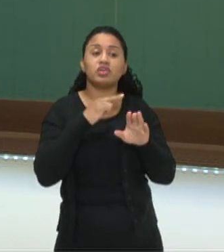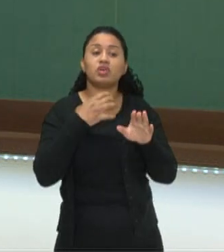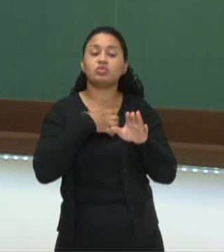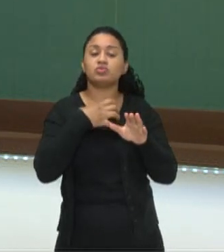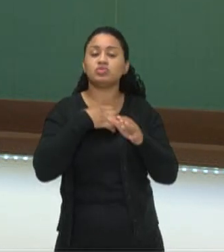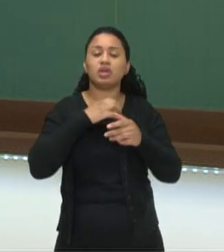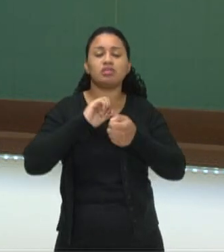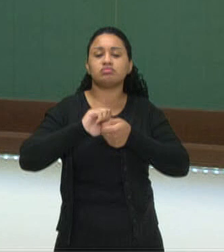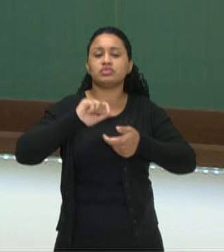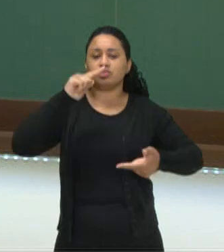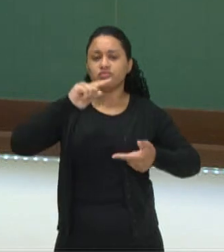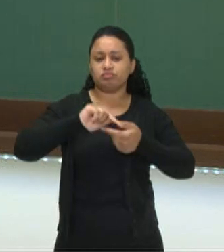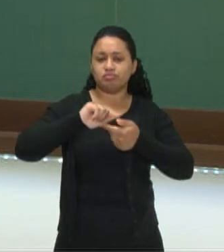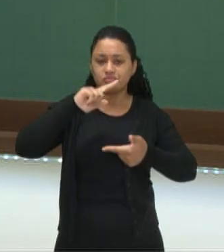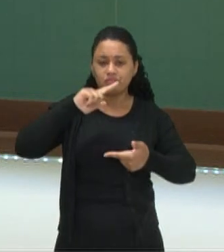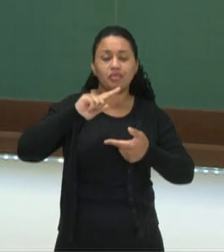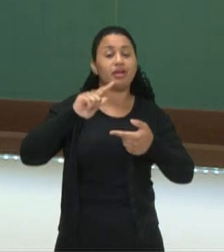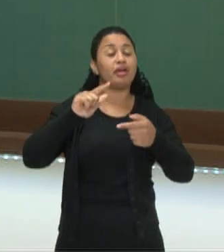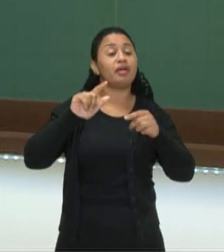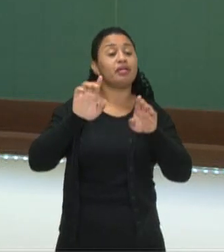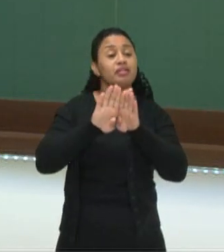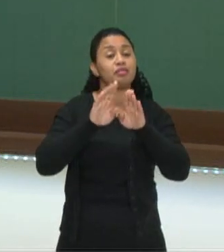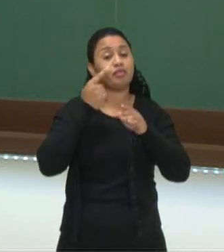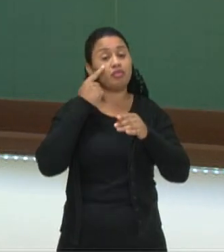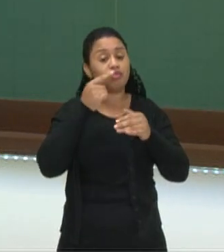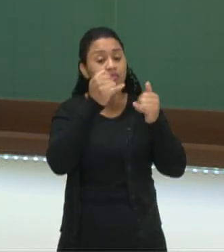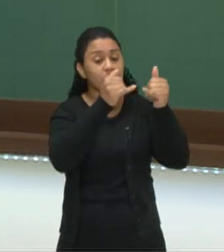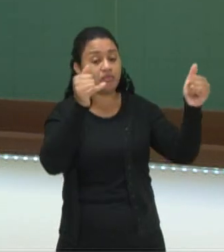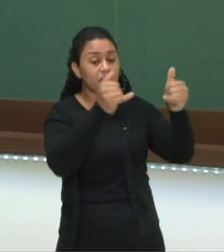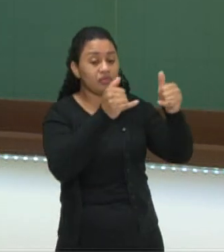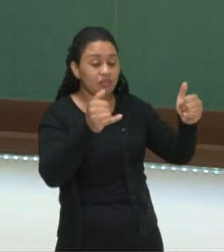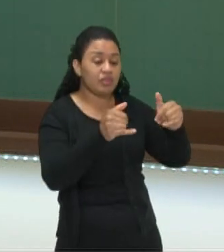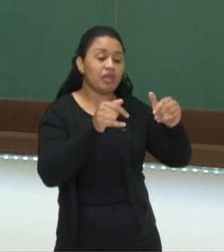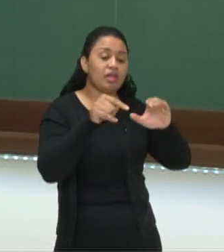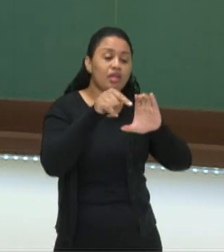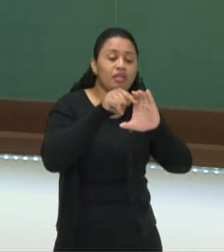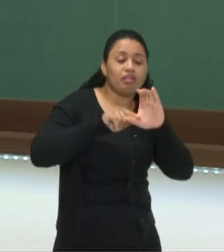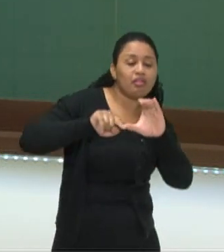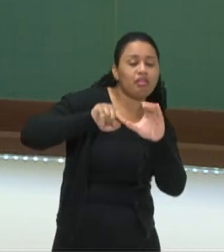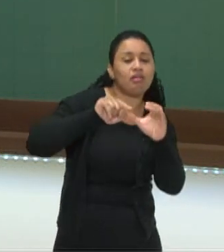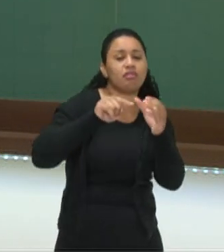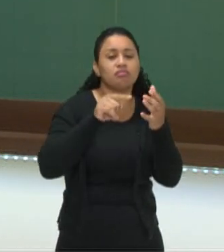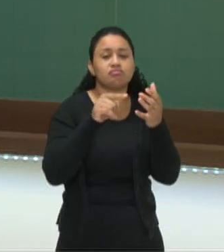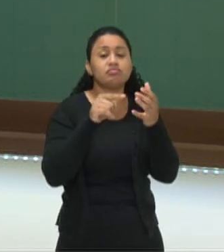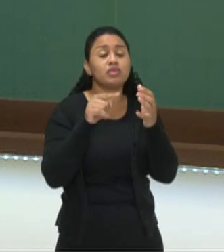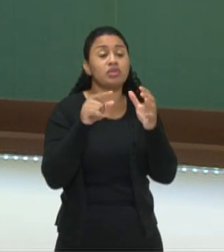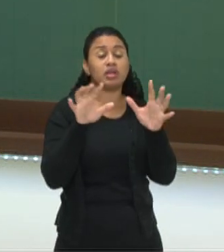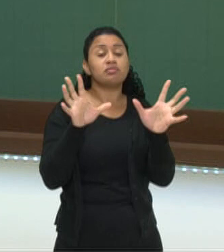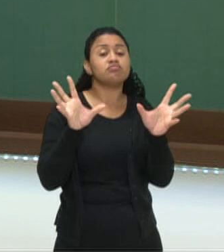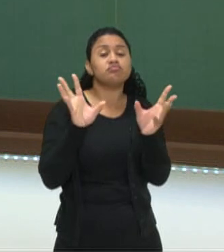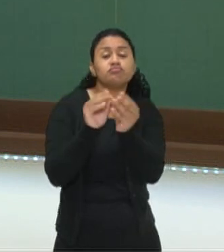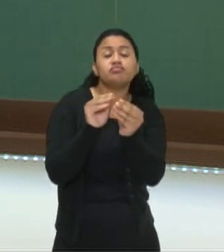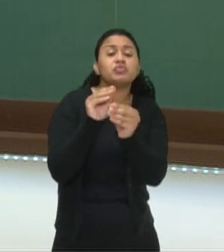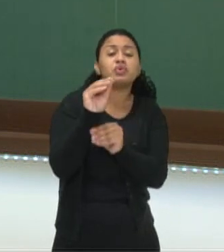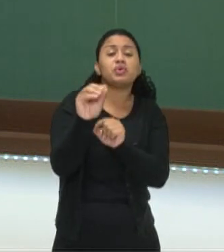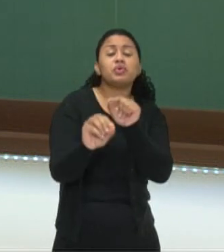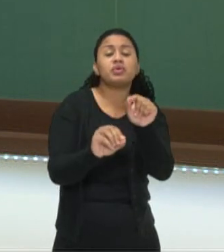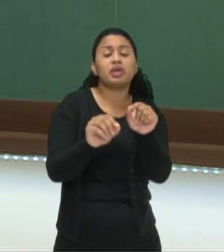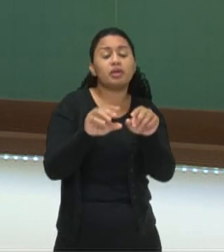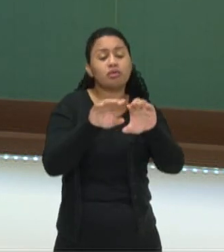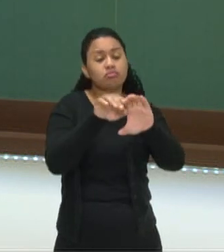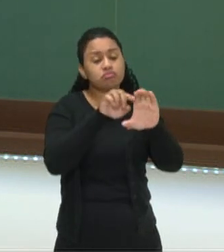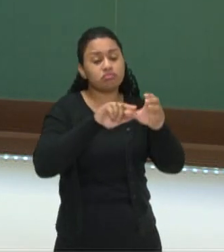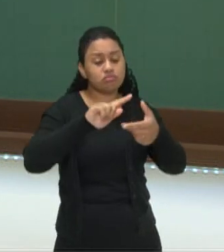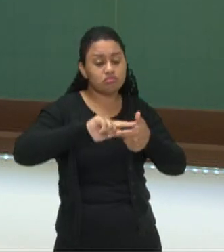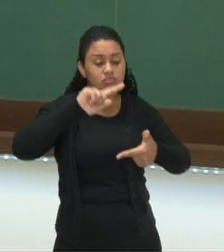não só geométrica, mas a gente viu o uso de linhas, o uso de traço, o uso de semicírculos, que nem eu falei, a abreviação é a mesma coisa que eu pegar uma figura